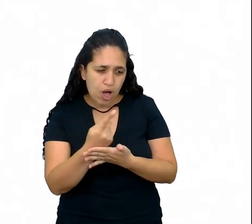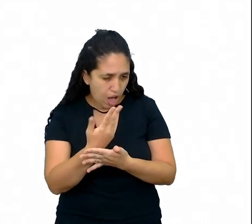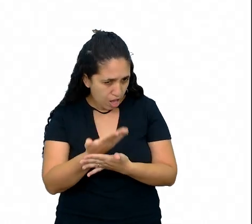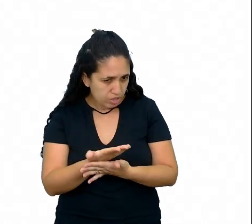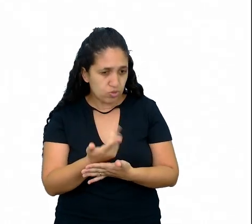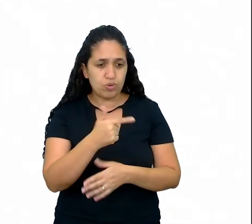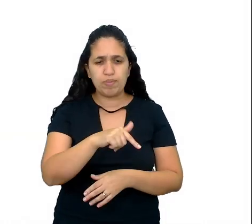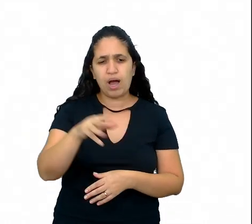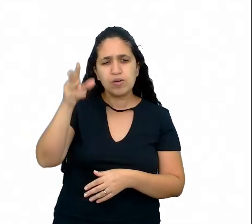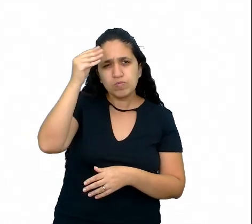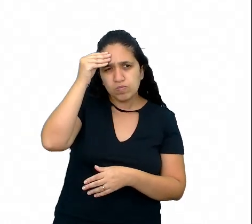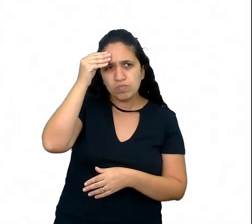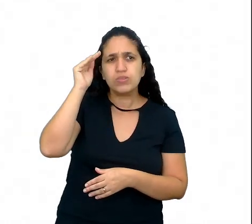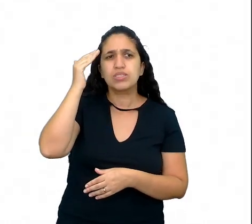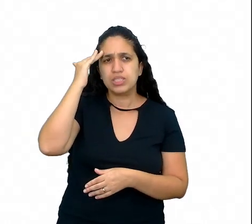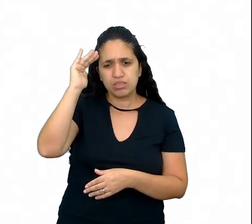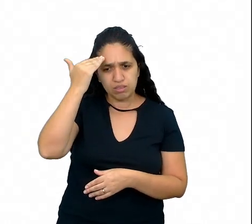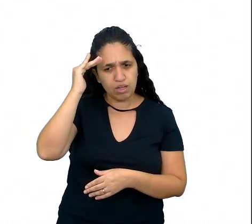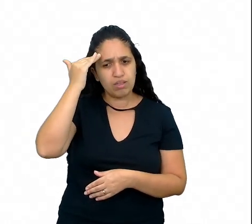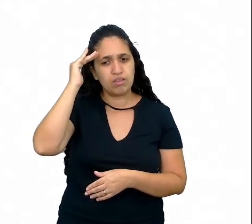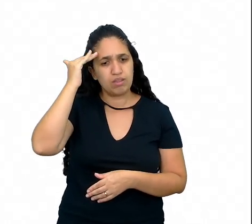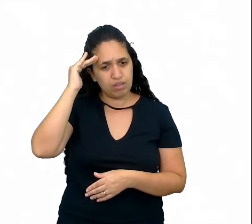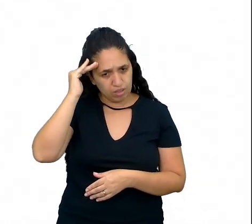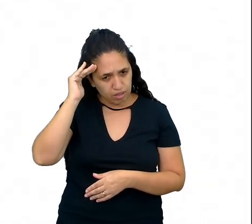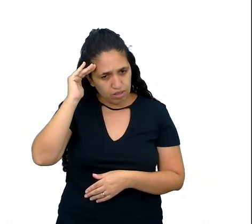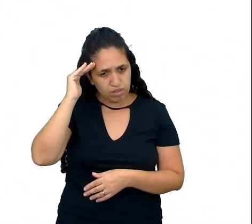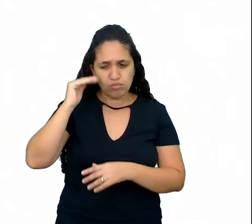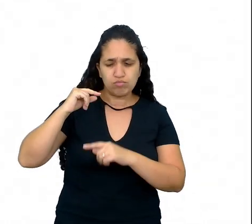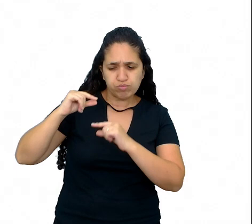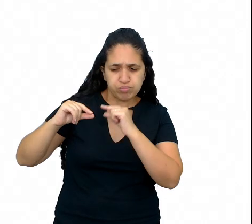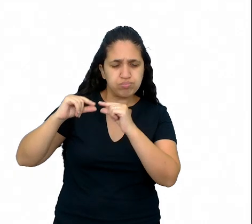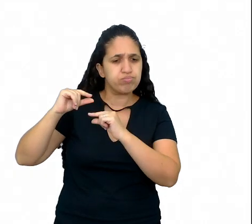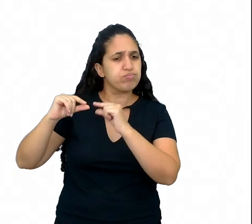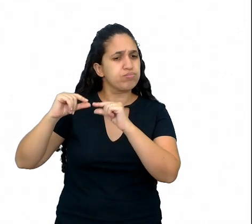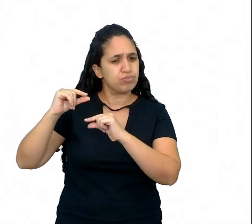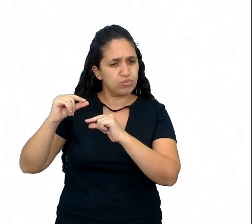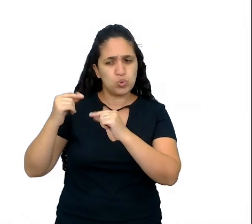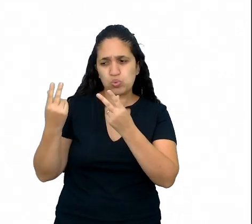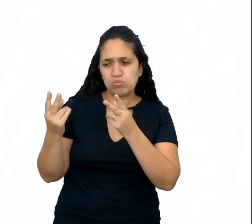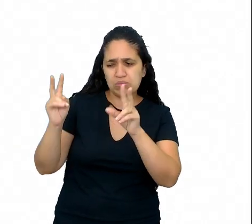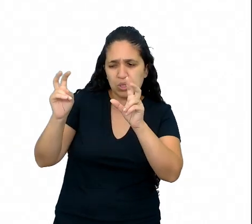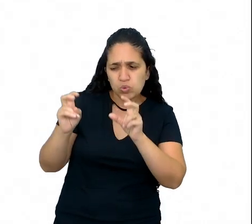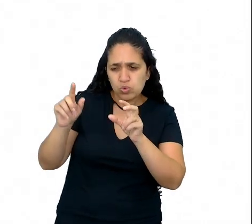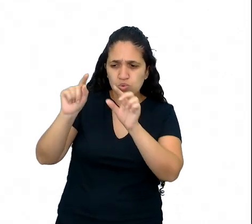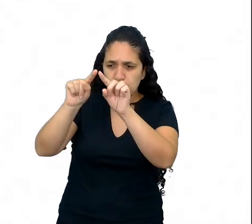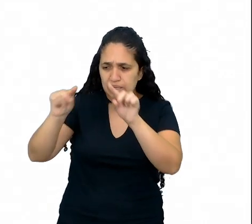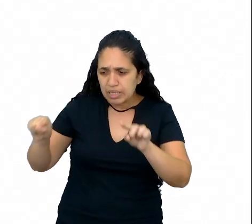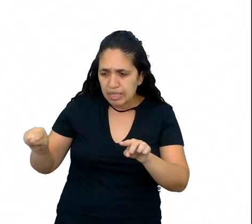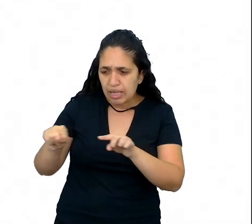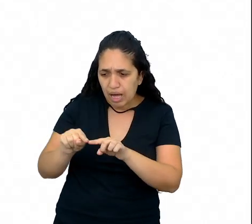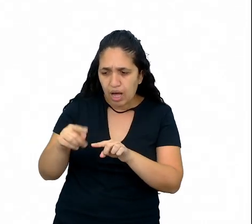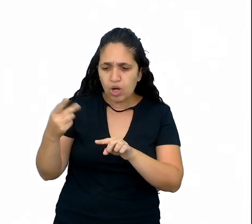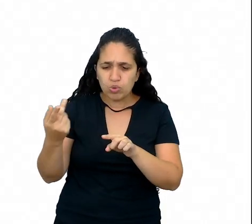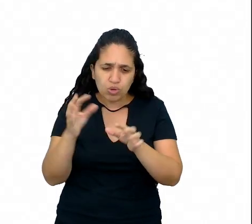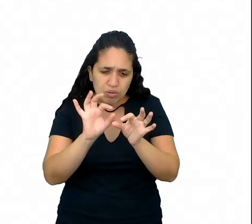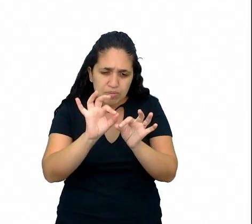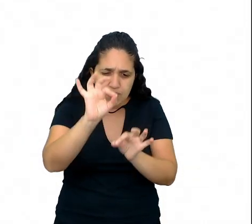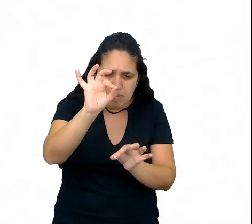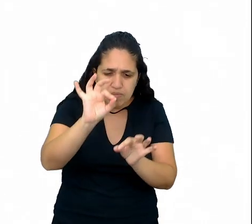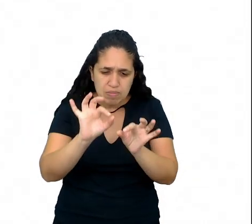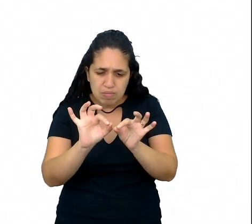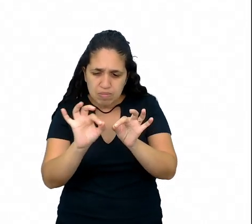para entender um pouco, né, sobre o triângulo, sobre medições,